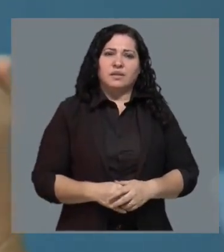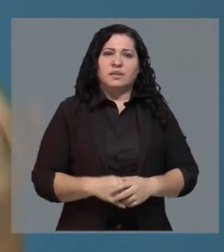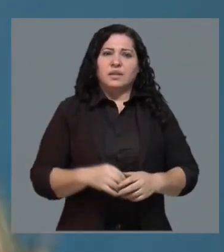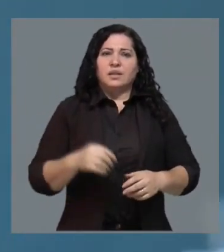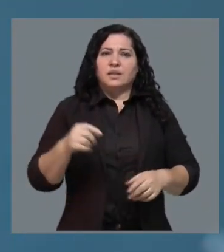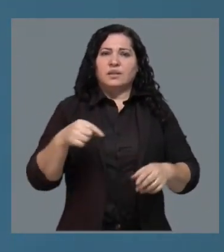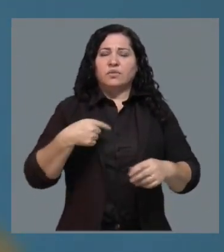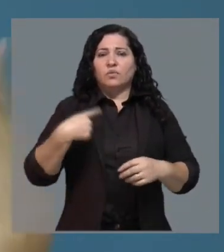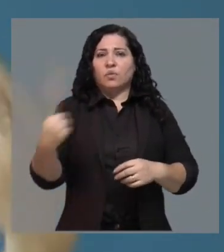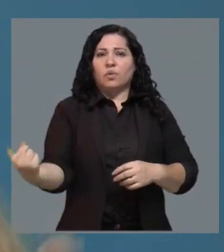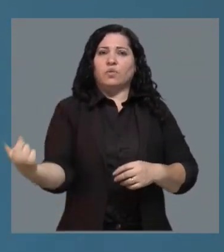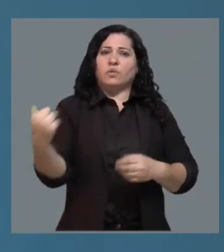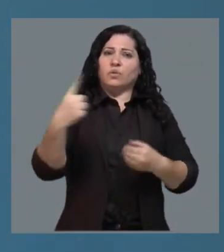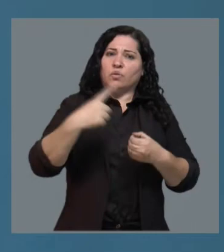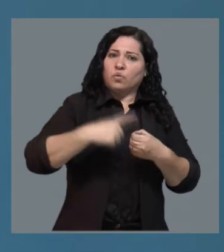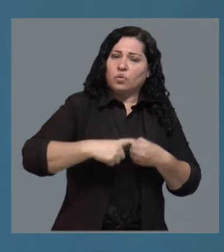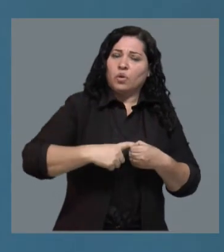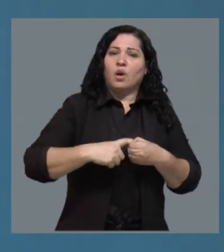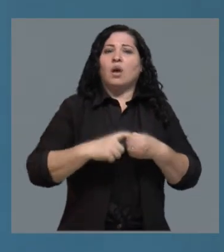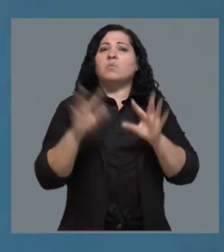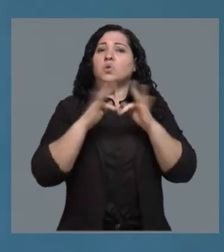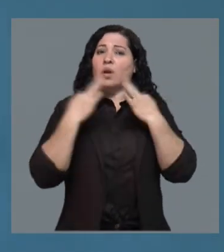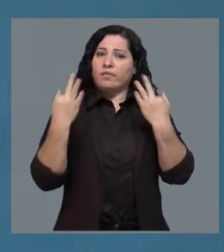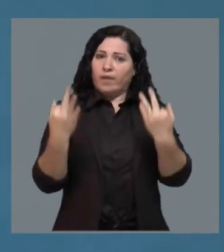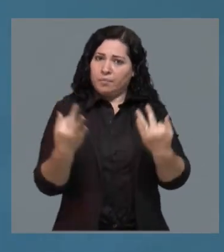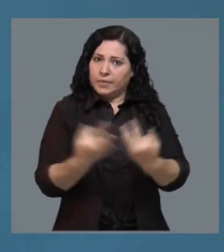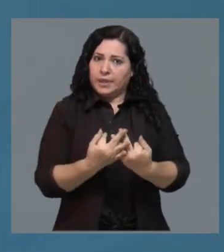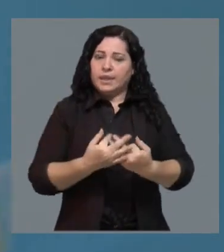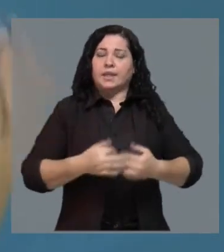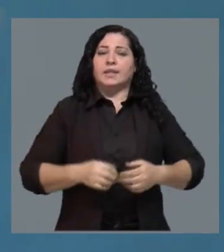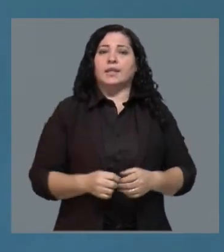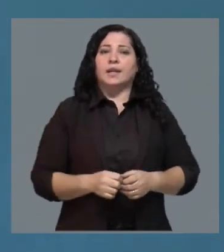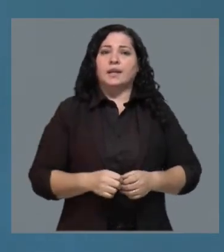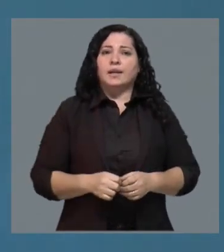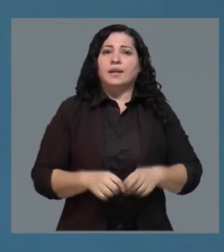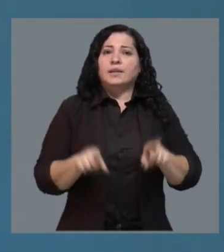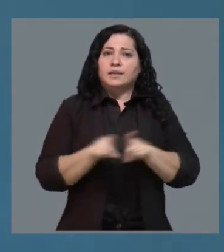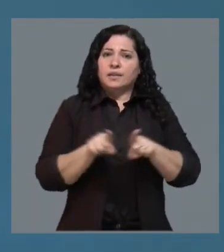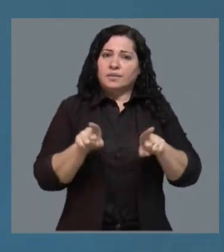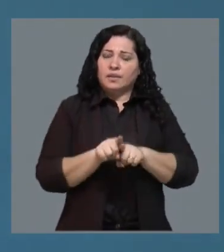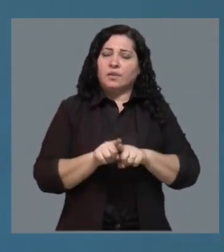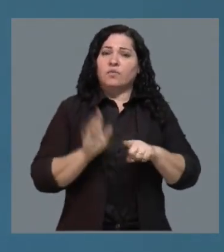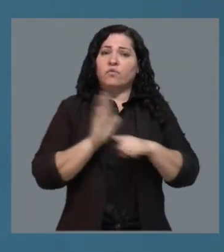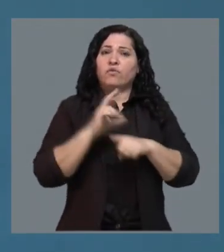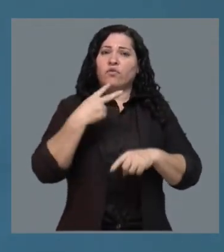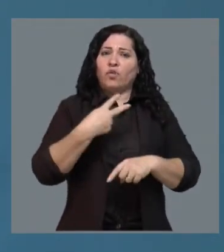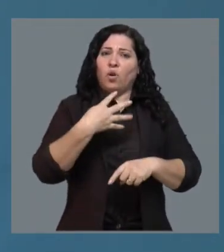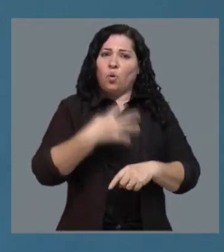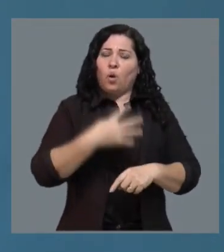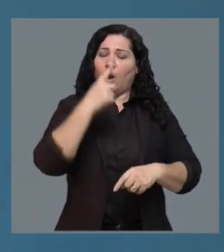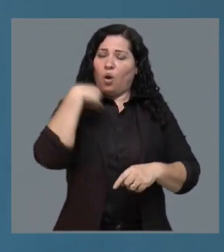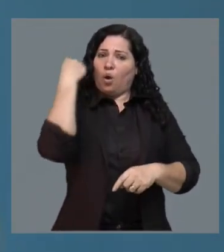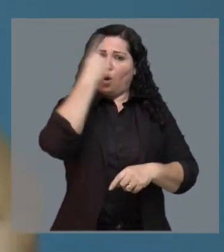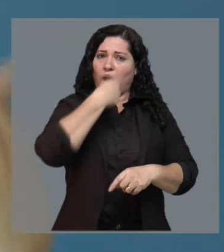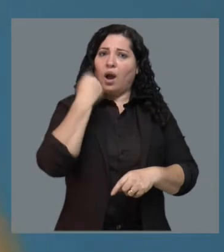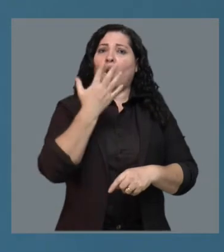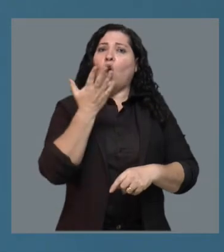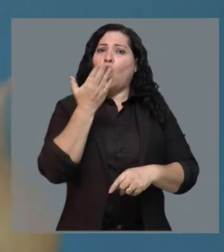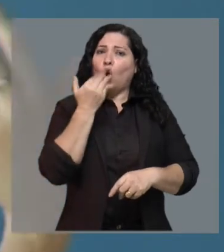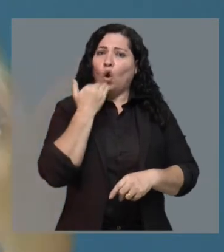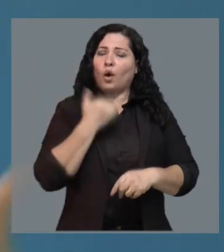aquelas crianças que foram, que retornaram para suas famílias, e a assistência 24 horas